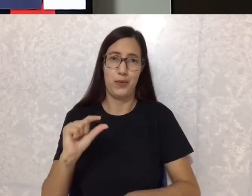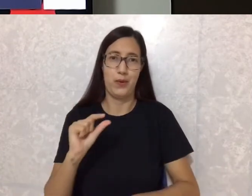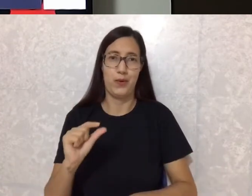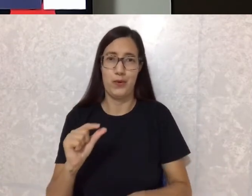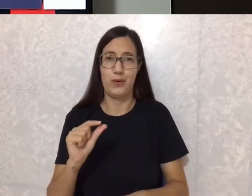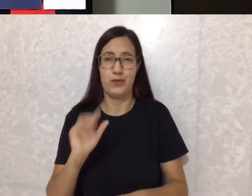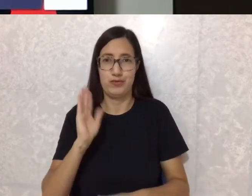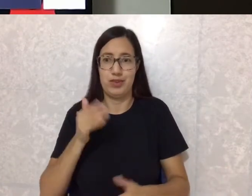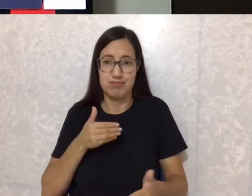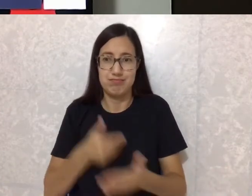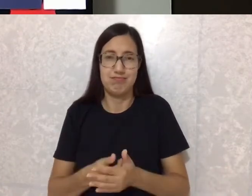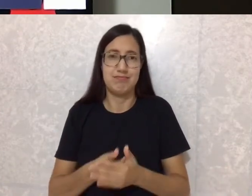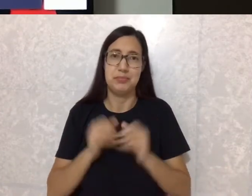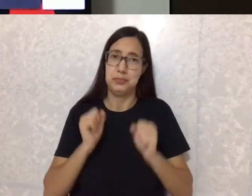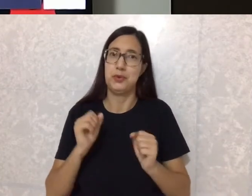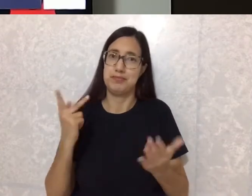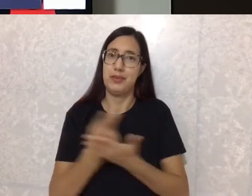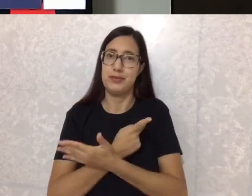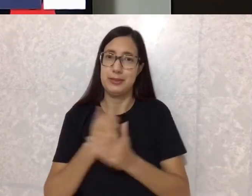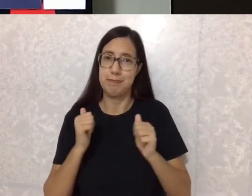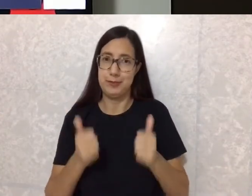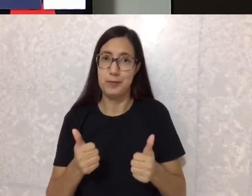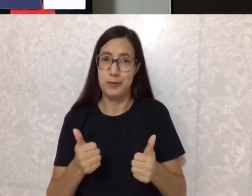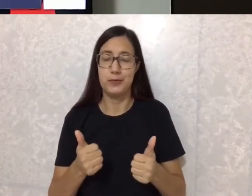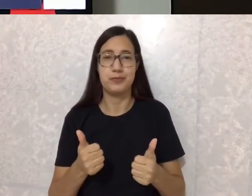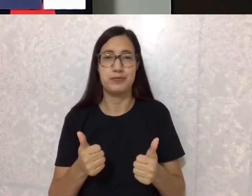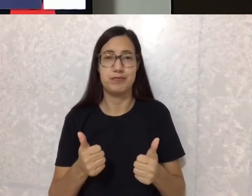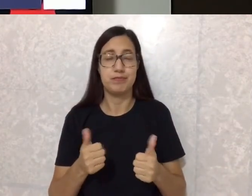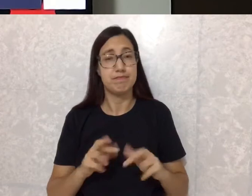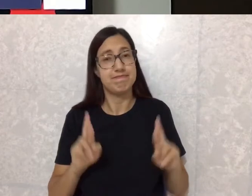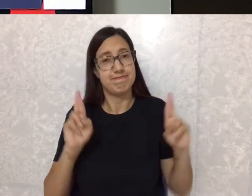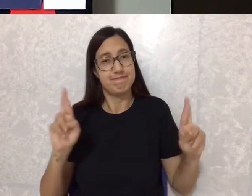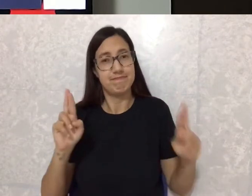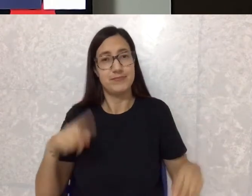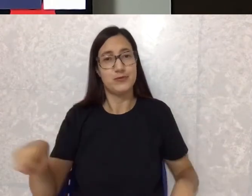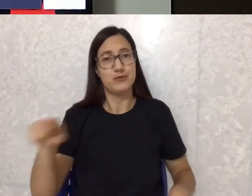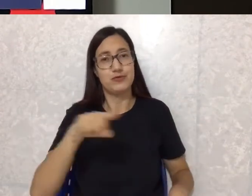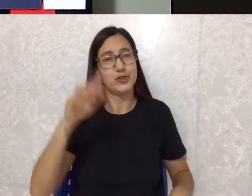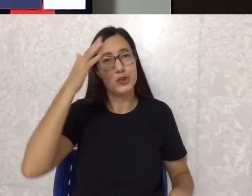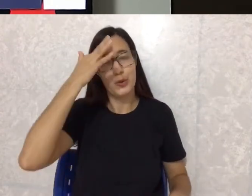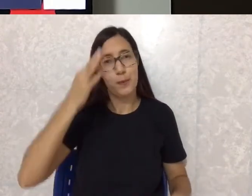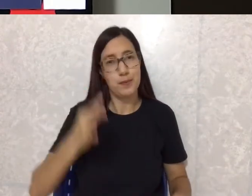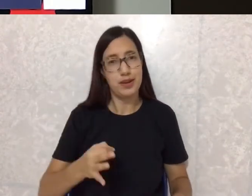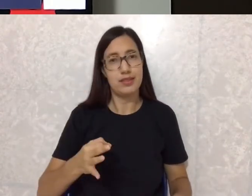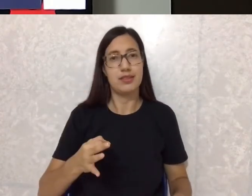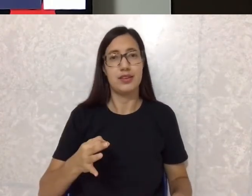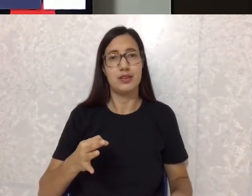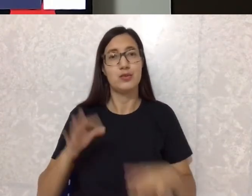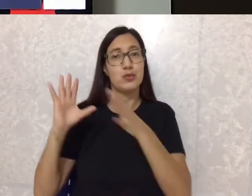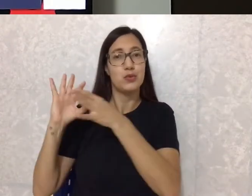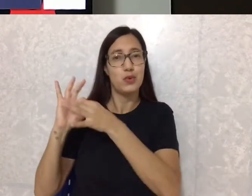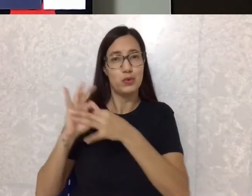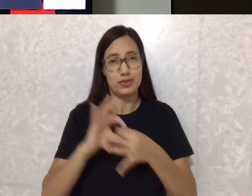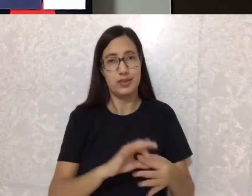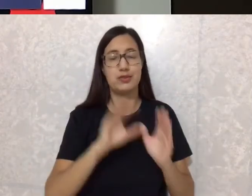vocês perceberem já vai estar na data de entrega do artigo, tá? Então, assim, espero que vocês tenham pelo menos captado